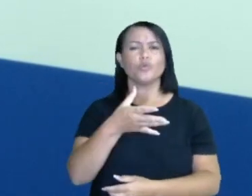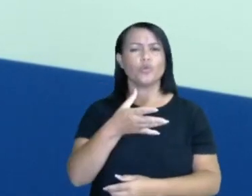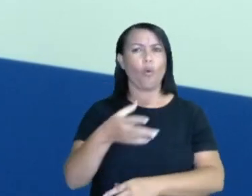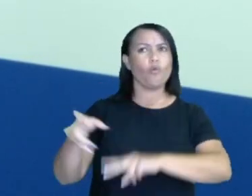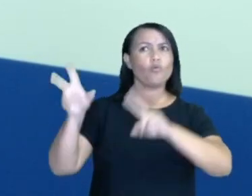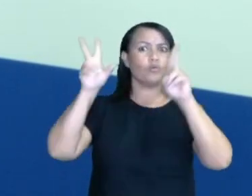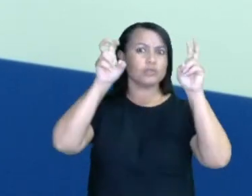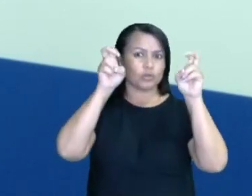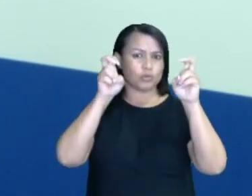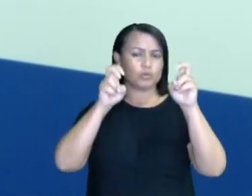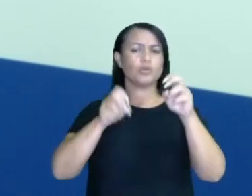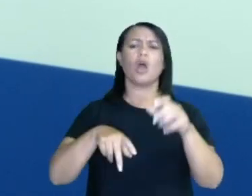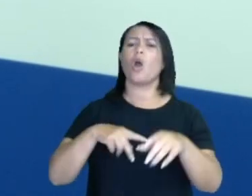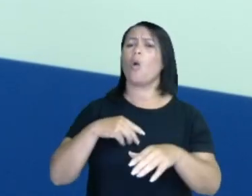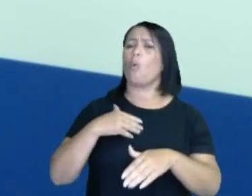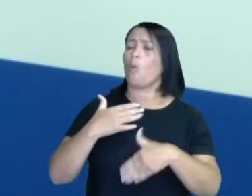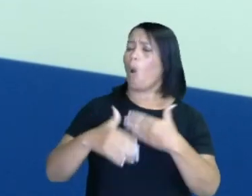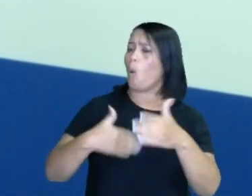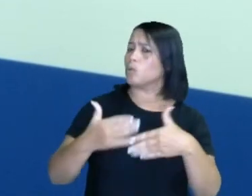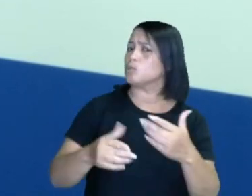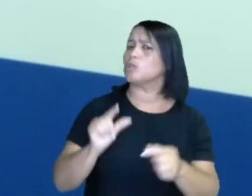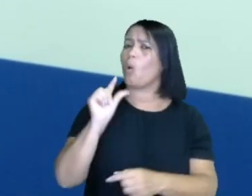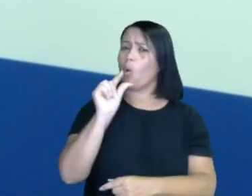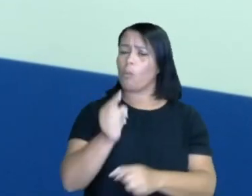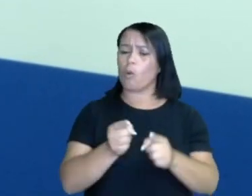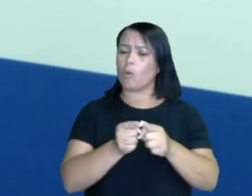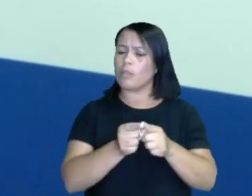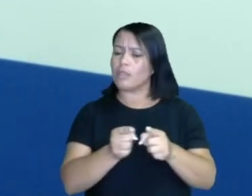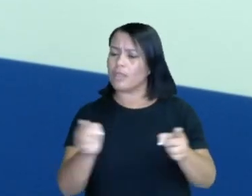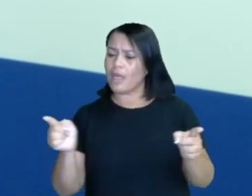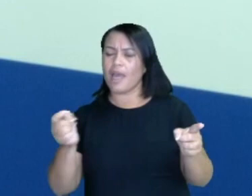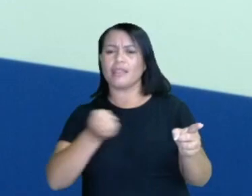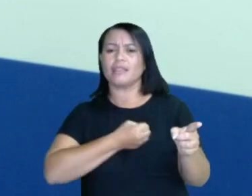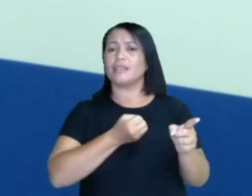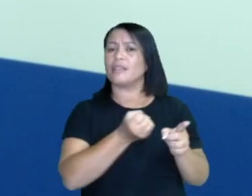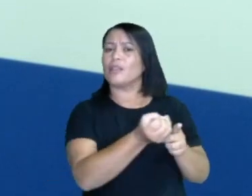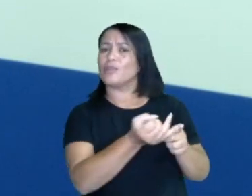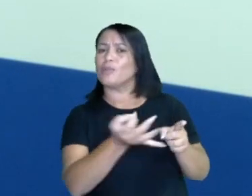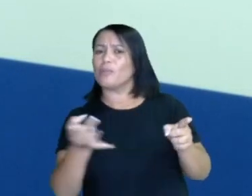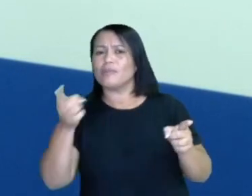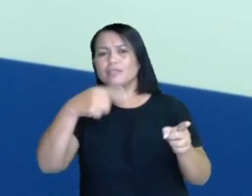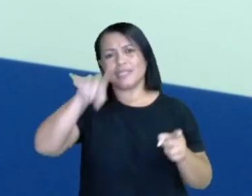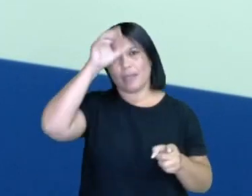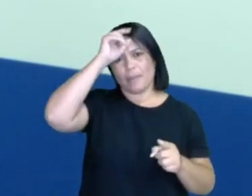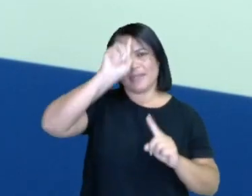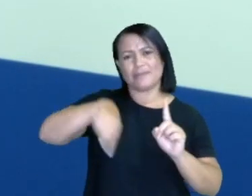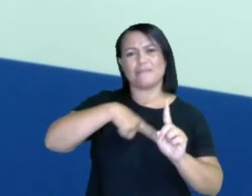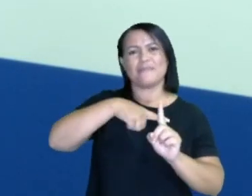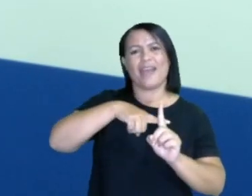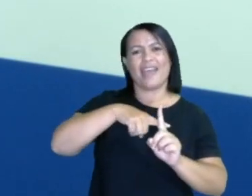Uma continuação também de um pouco da reta numérica. Para vocês aprender